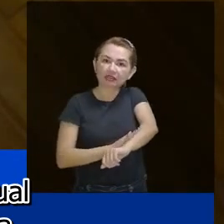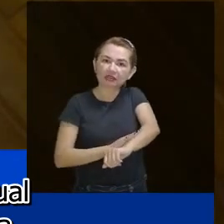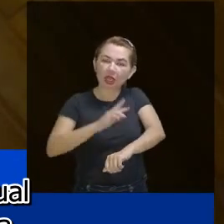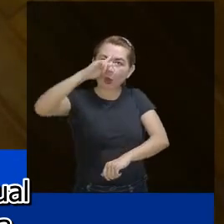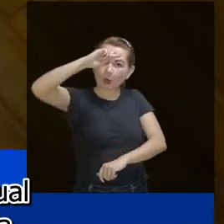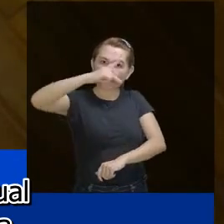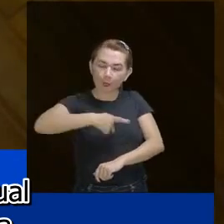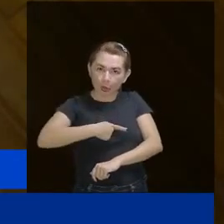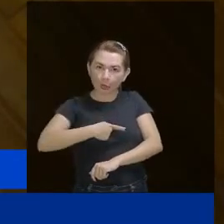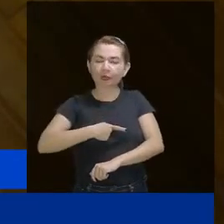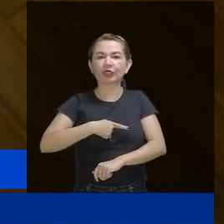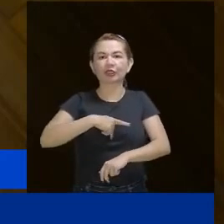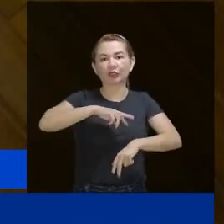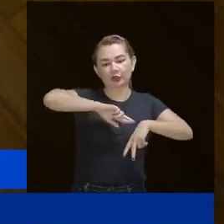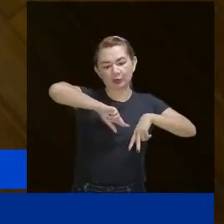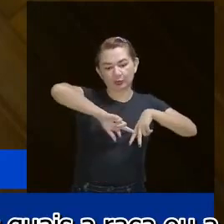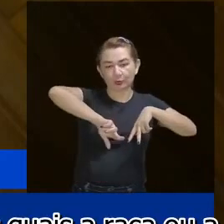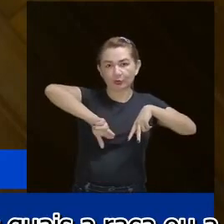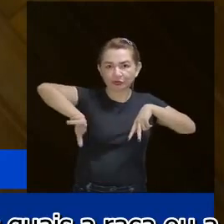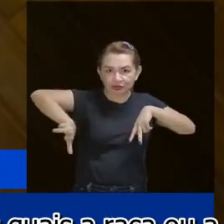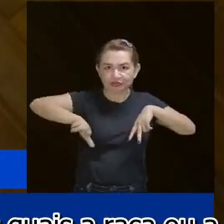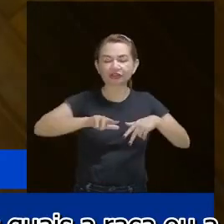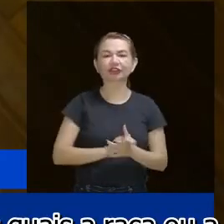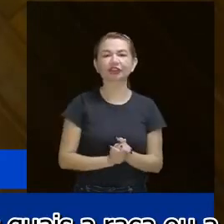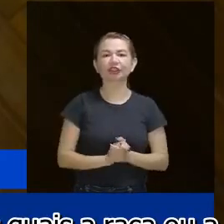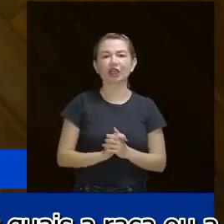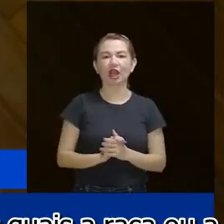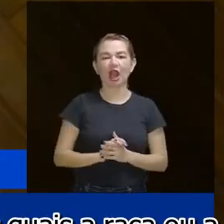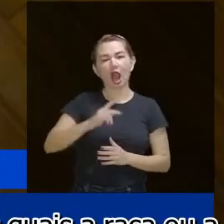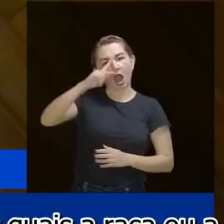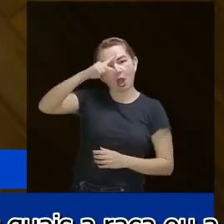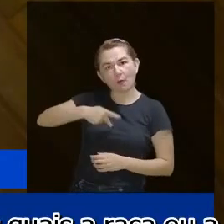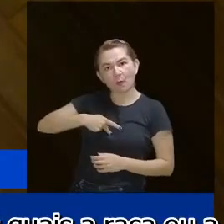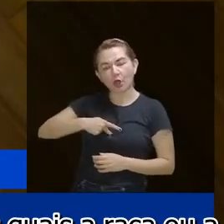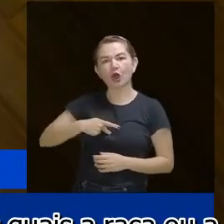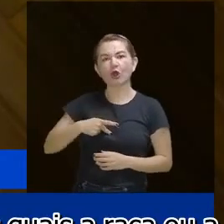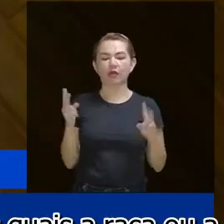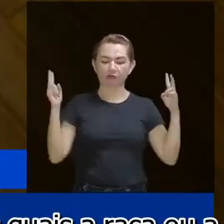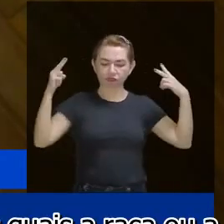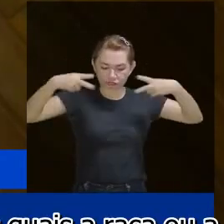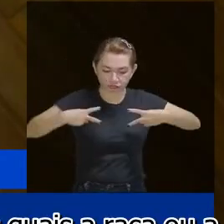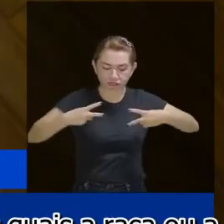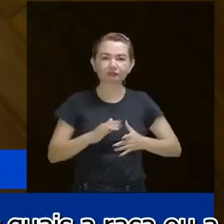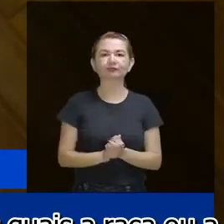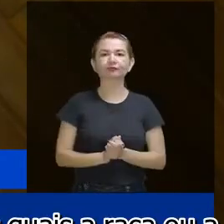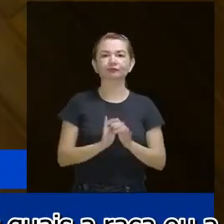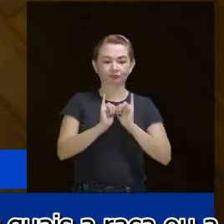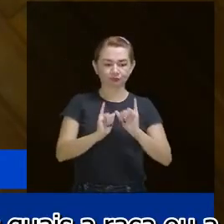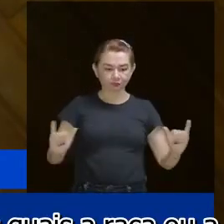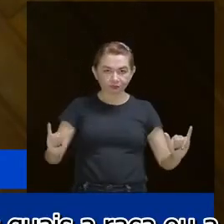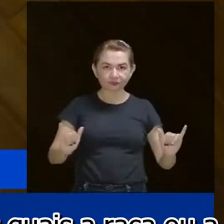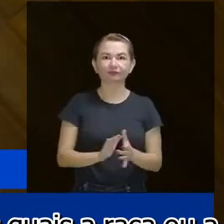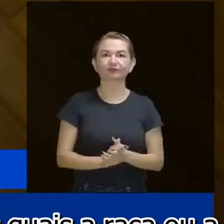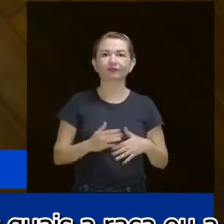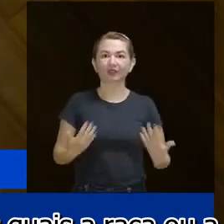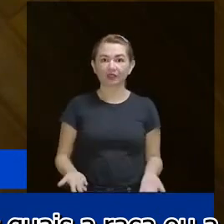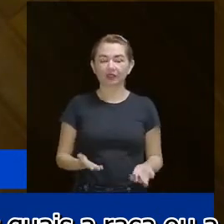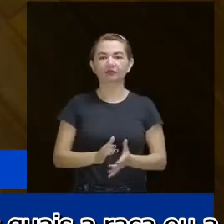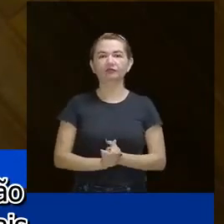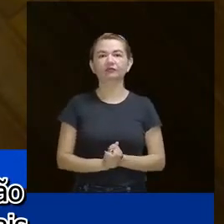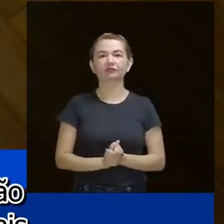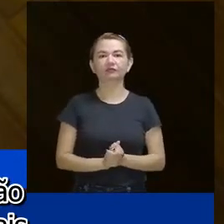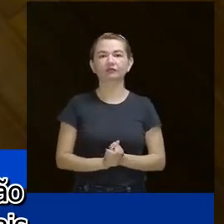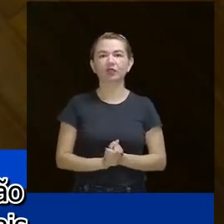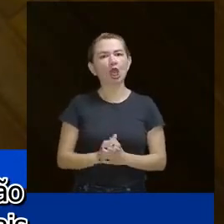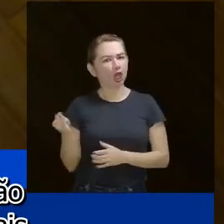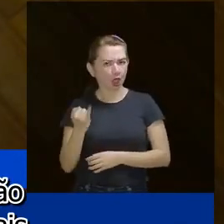raça ou etnia. Esse conceito é frequentemente utilizado em contextos nos quais a raça ou a etnia